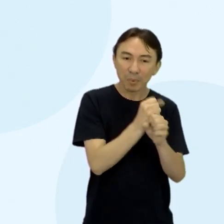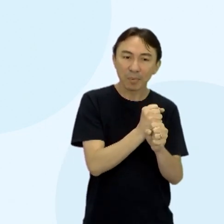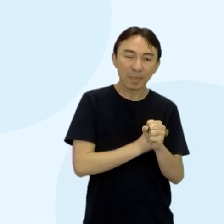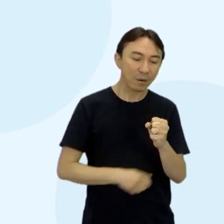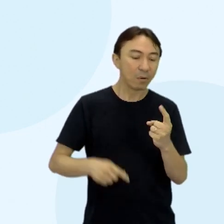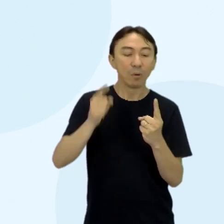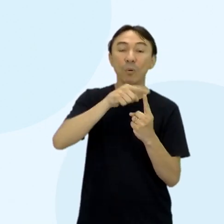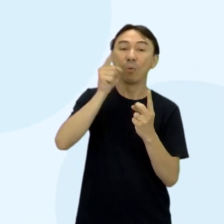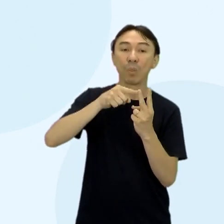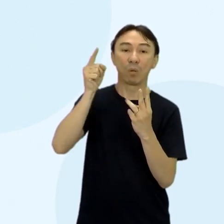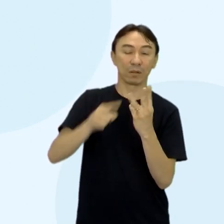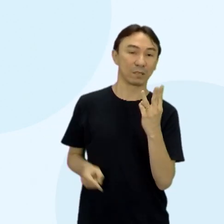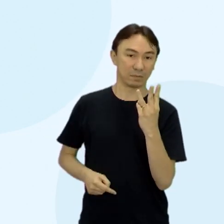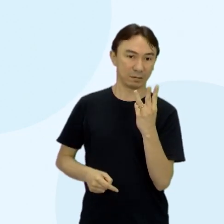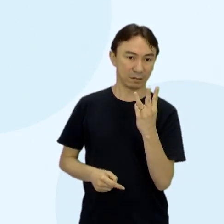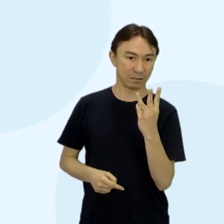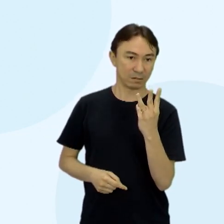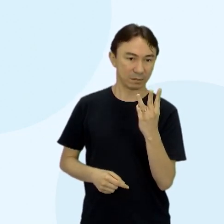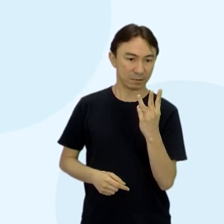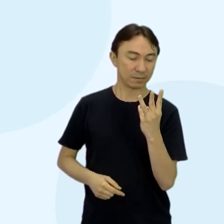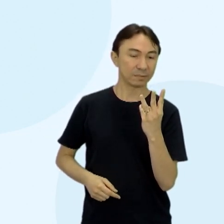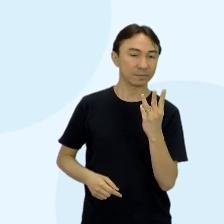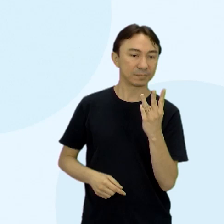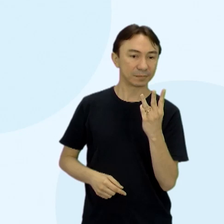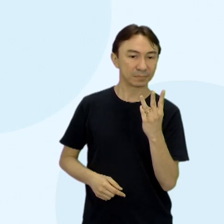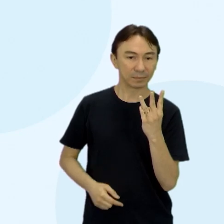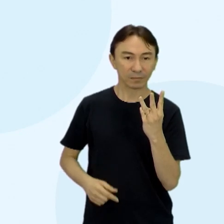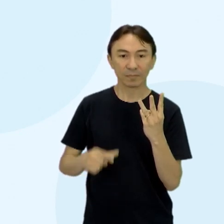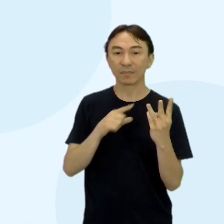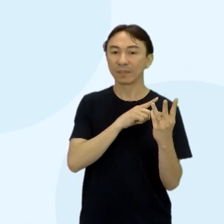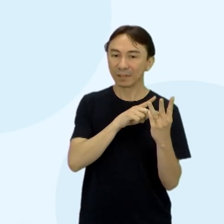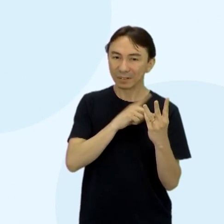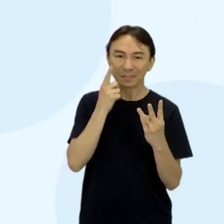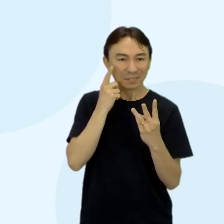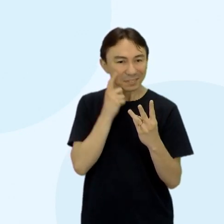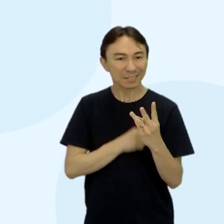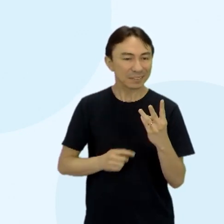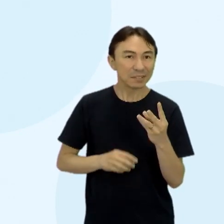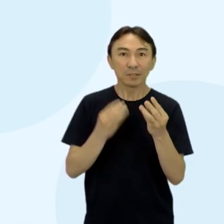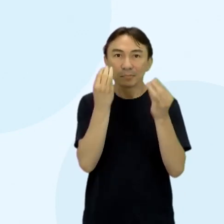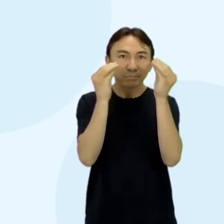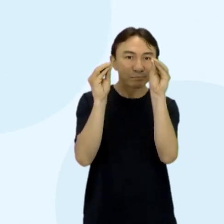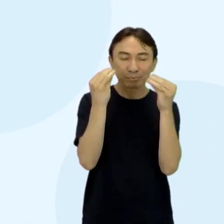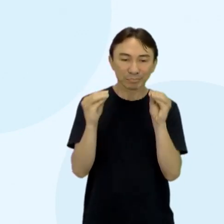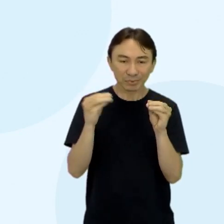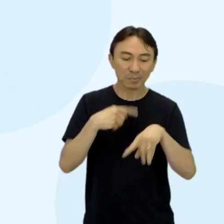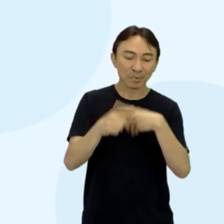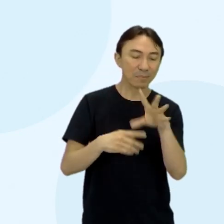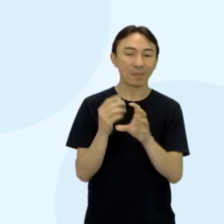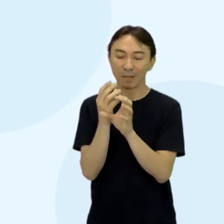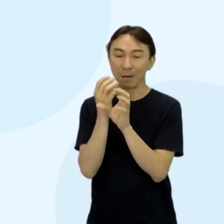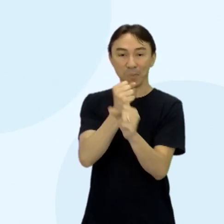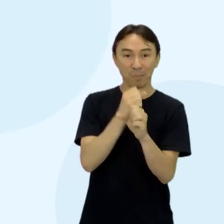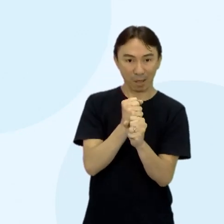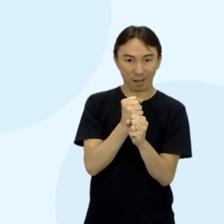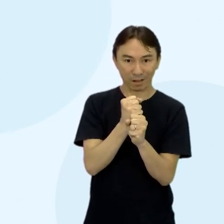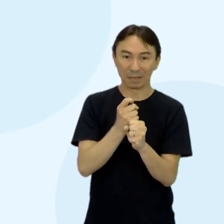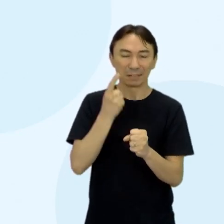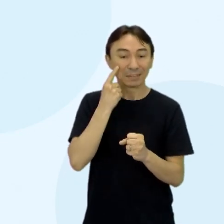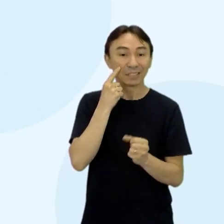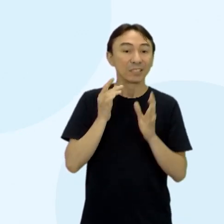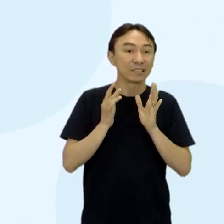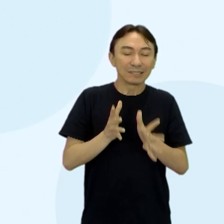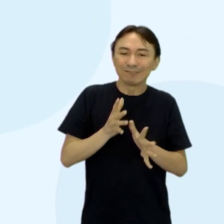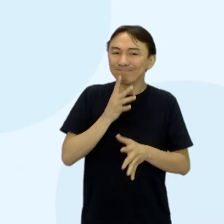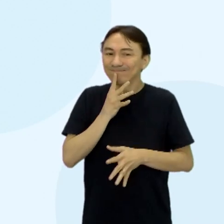nos anos iniciais, isso, né? Que a gente... arme e efetue. E aí tá armado, né, Vivi? E a gente percebe que tá